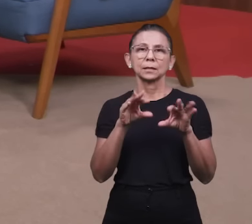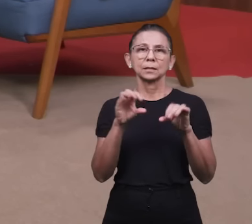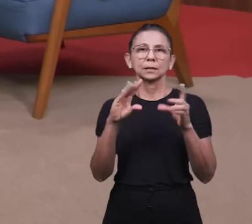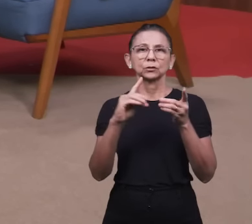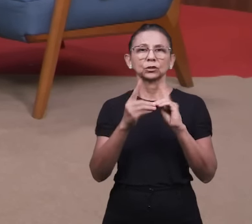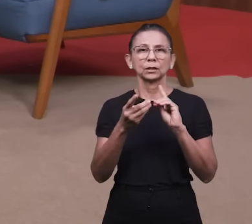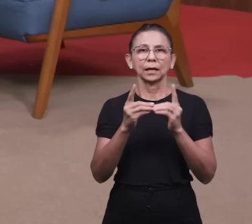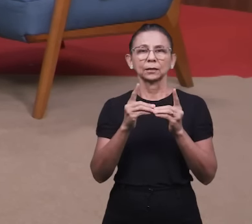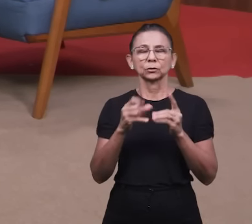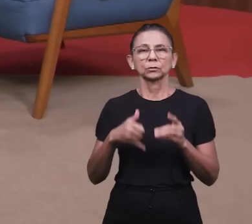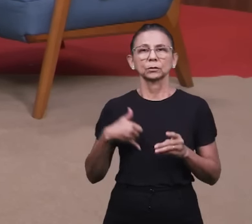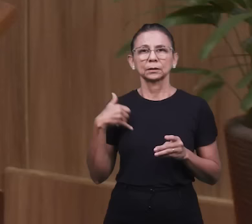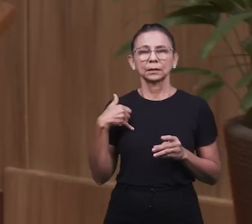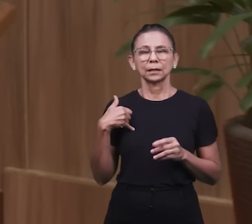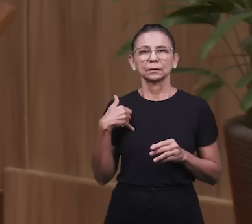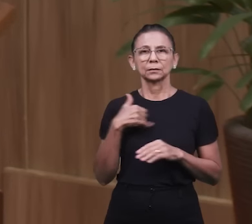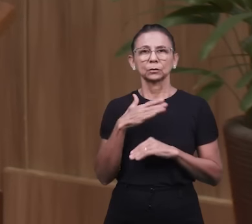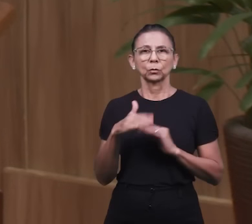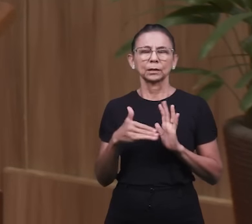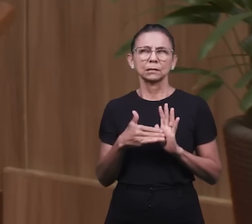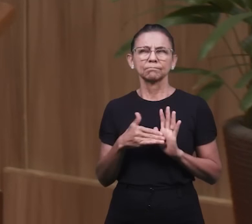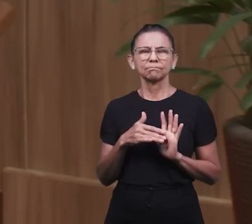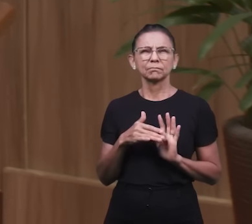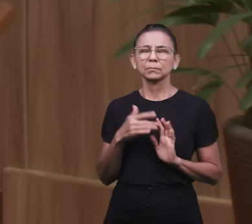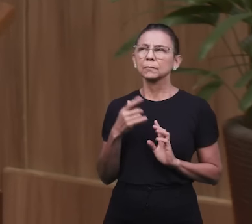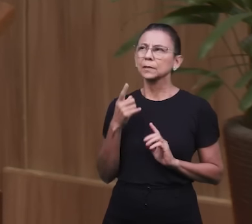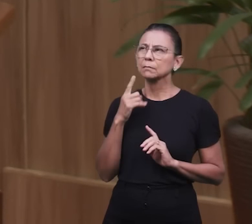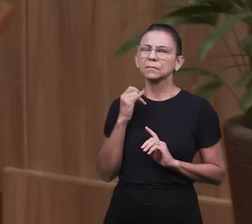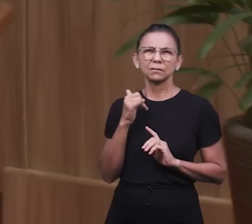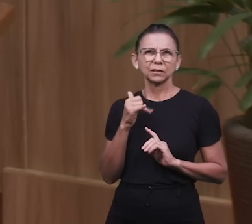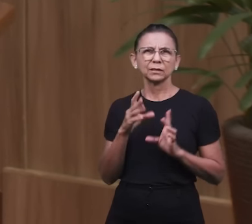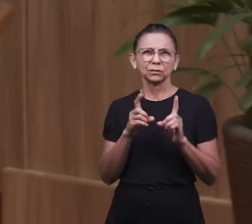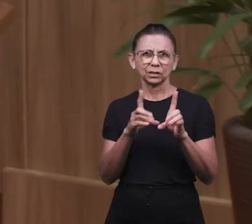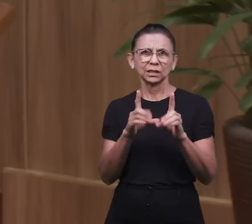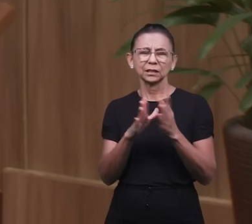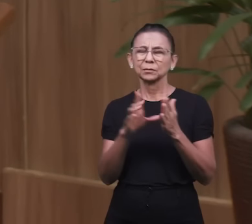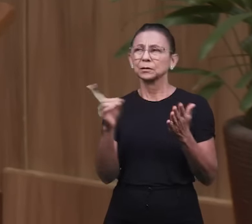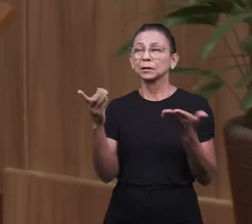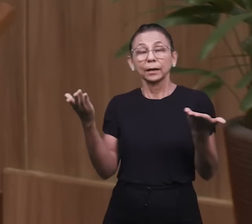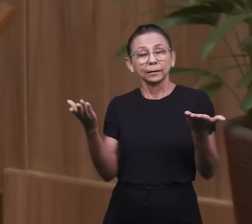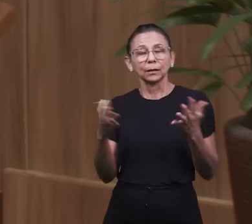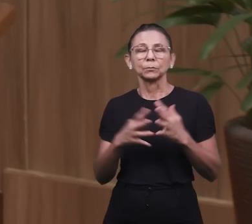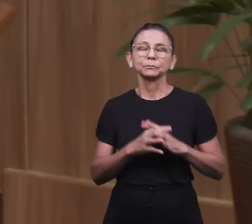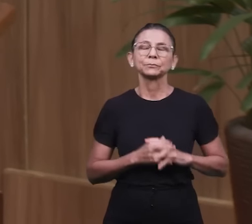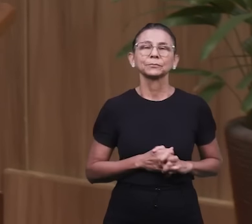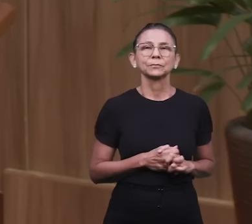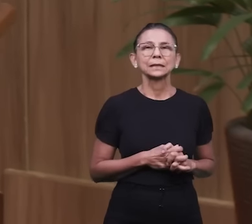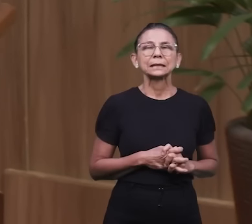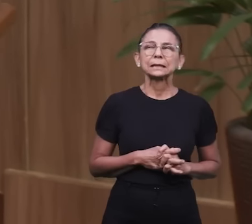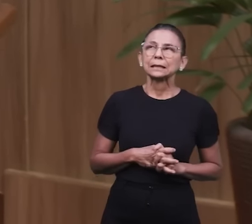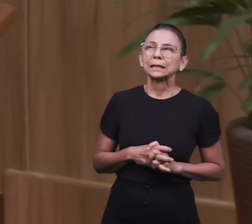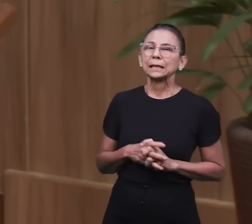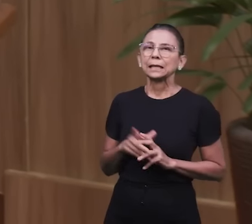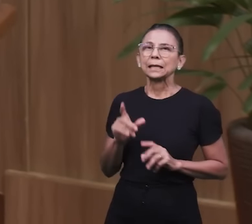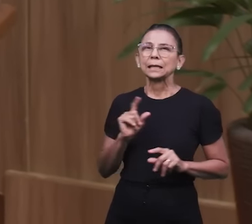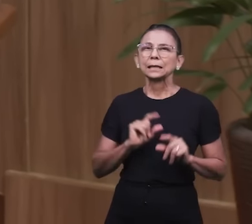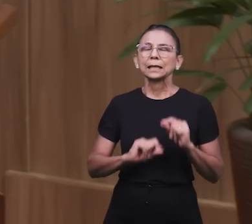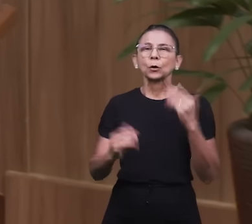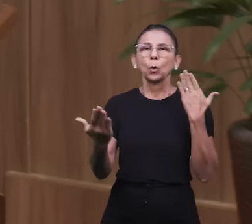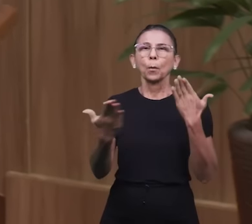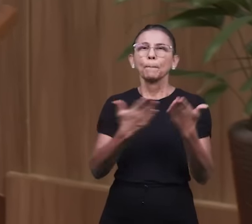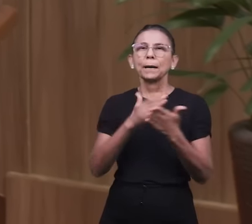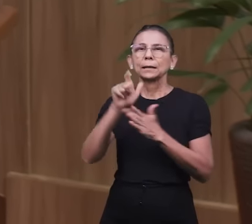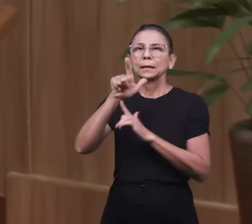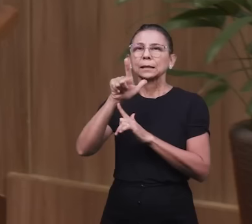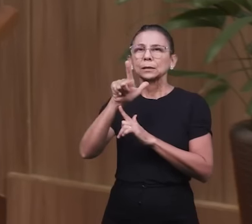todas as idades eu falei de doutrina bíblica né Pois é a doutrina ela é para nós como um